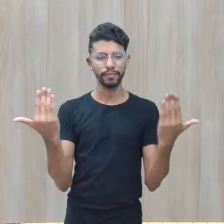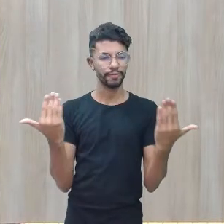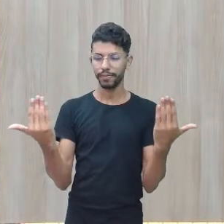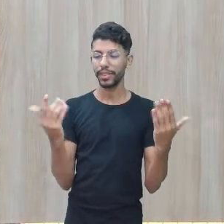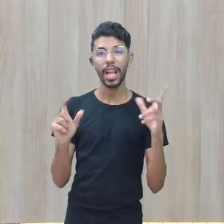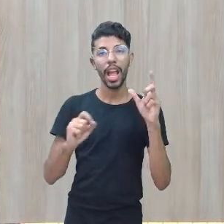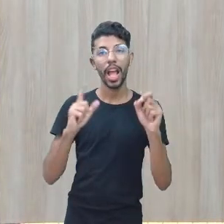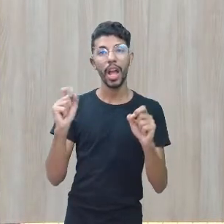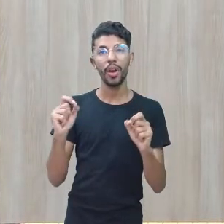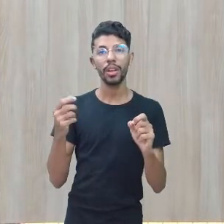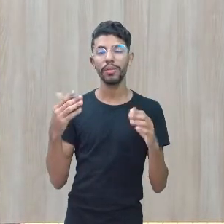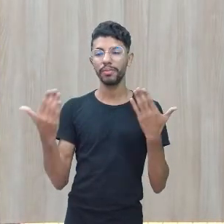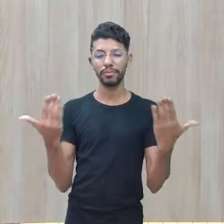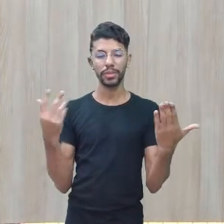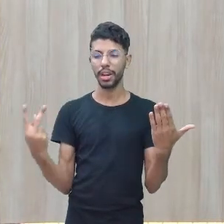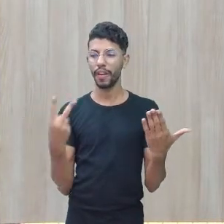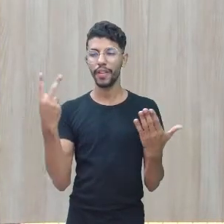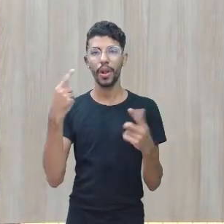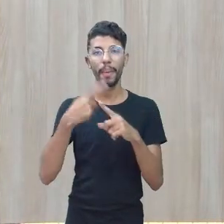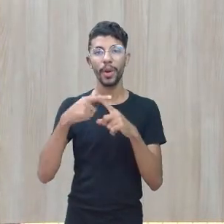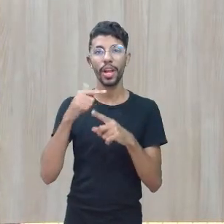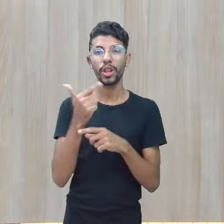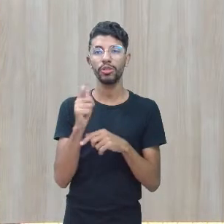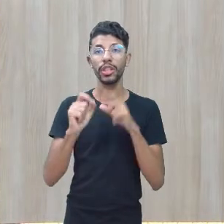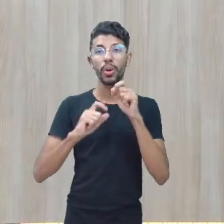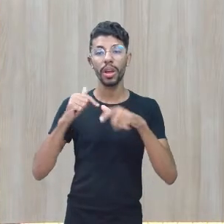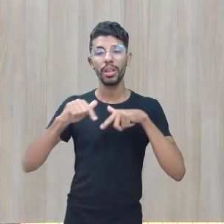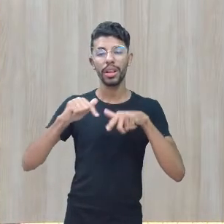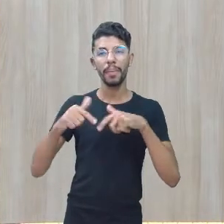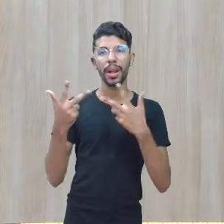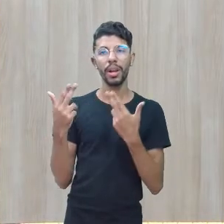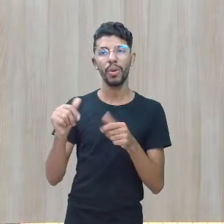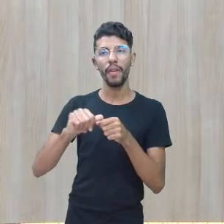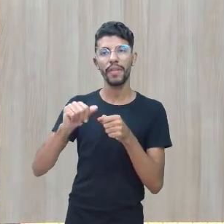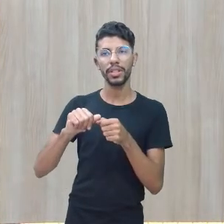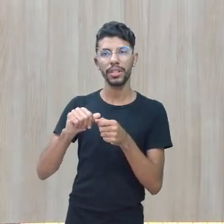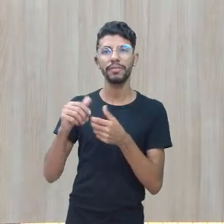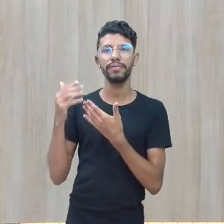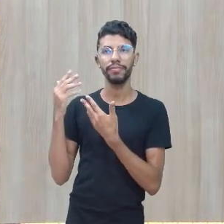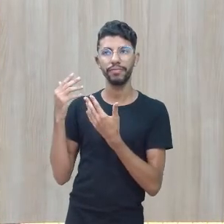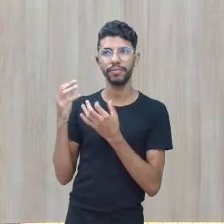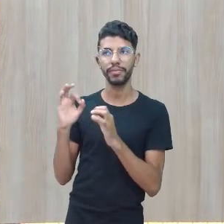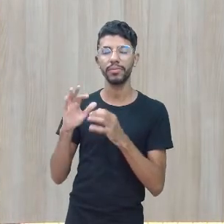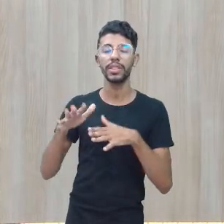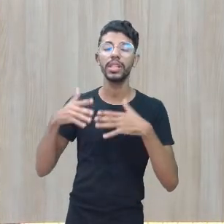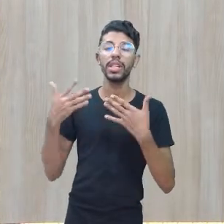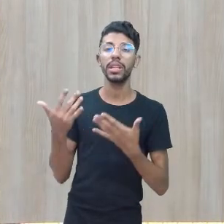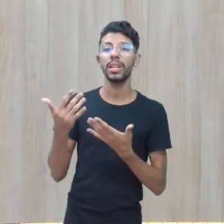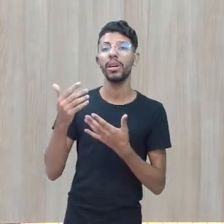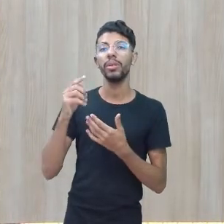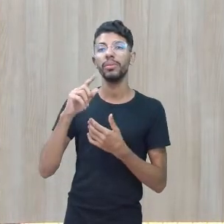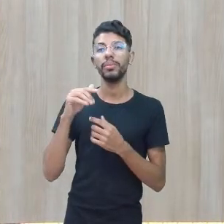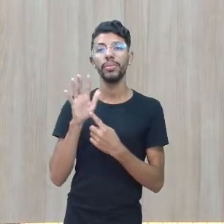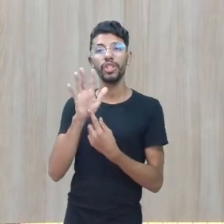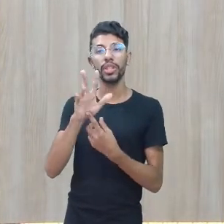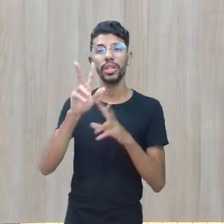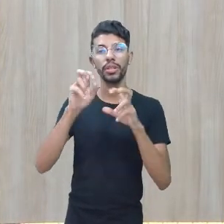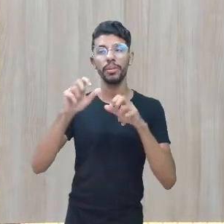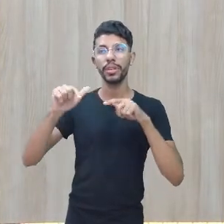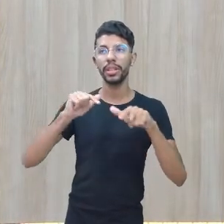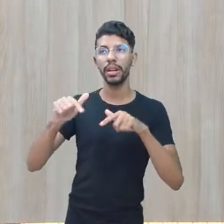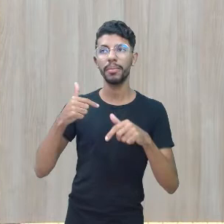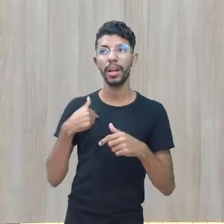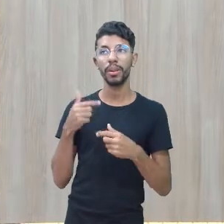não tinha o mesmo trabalho sendo realizado, pelo menos no exemplo que a gente viu, tá? Quando eu trouxe essa noção de trabalho, eu trouxe para dar uma